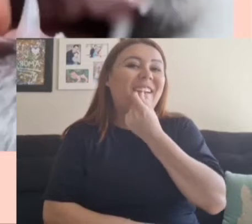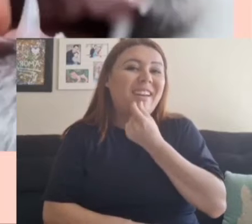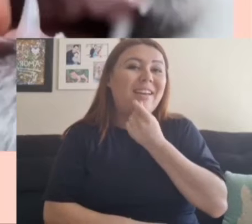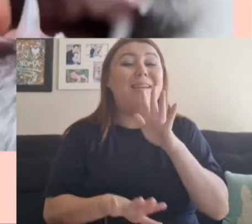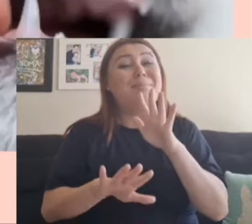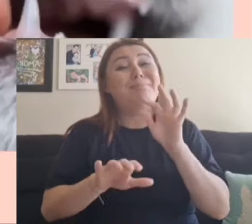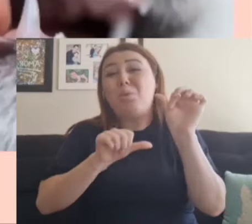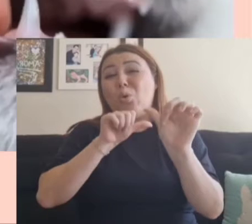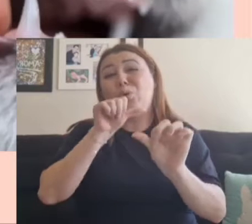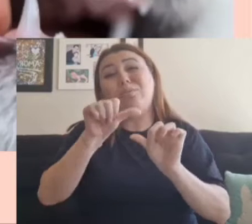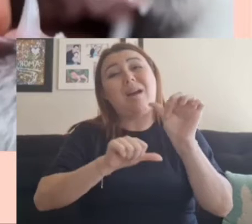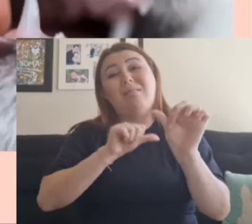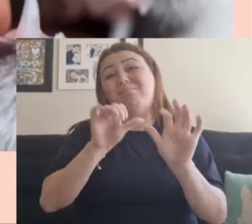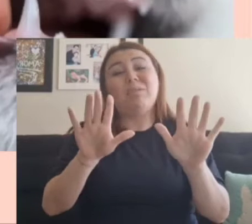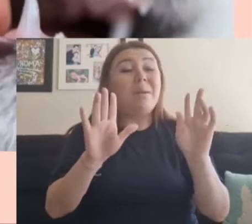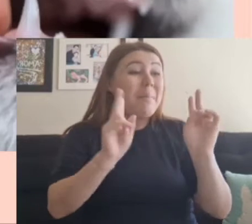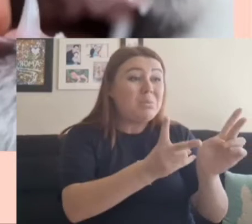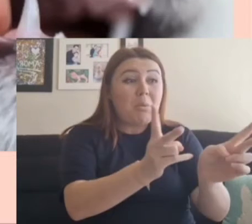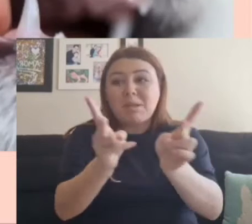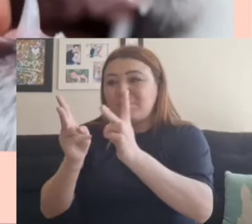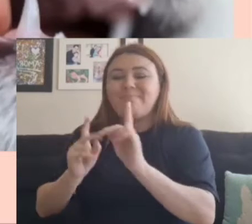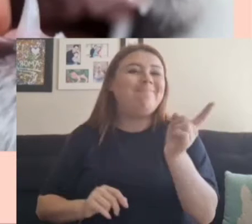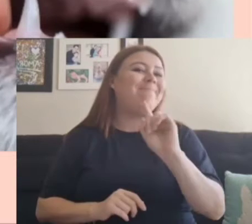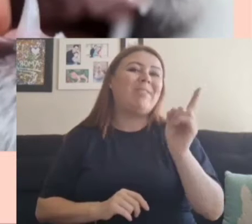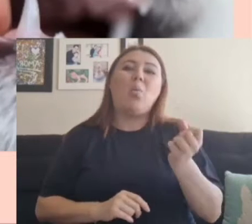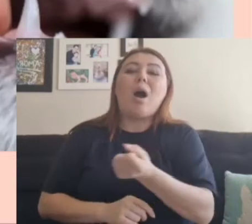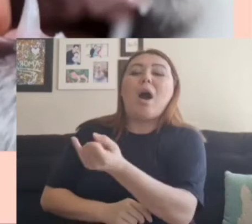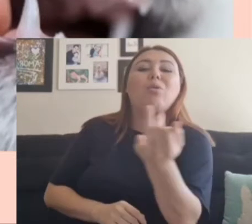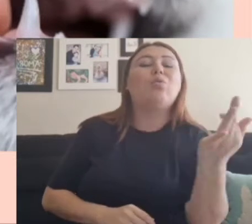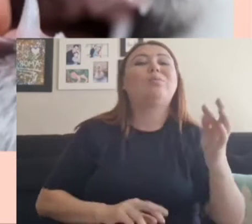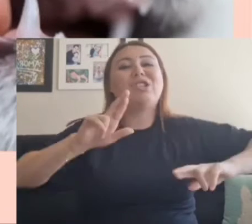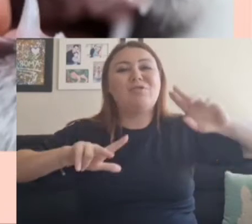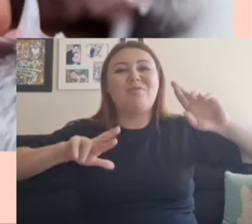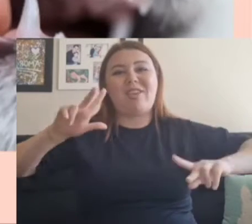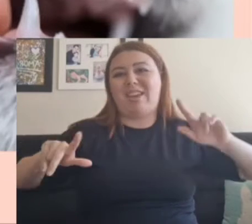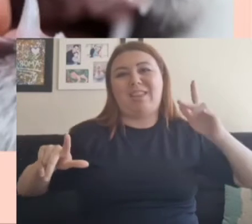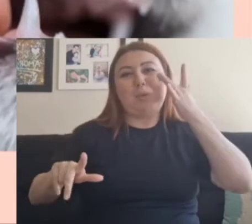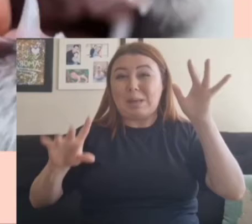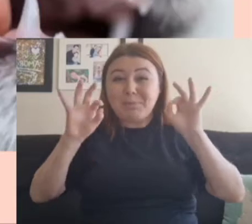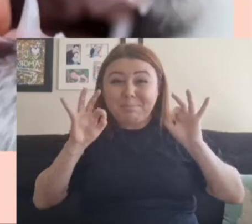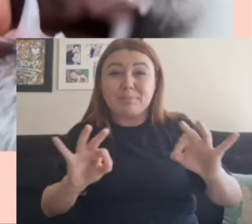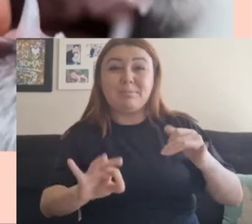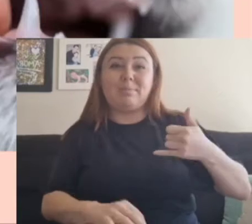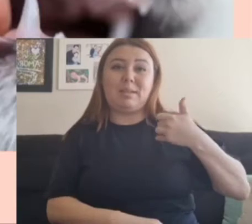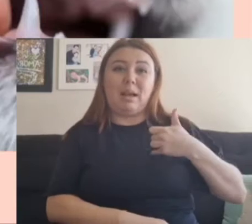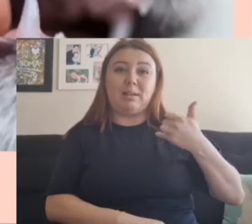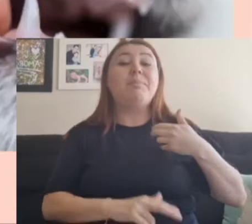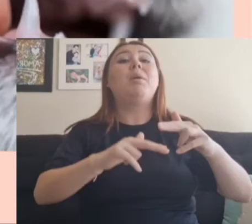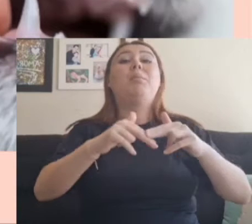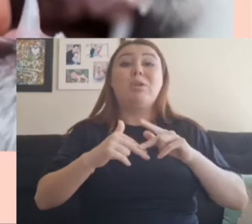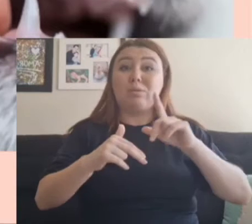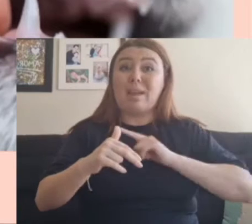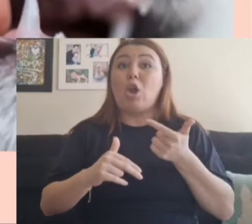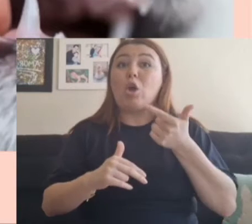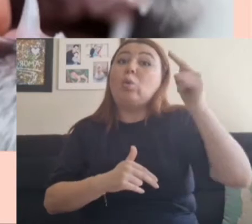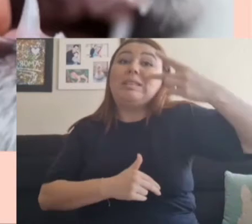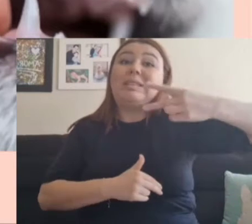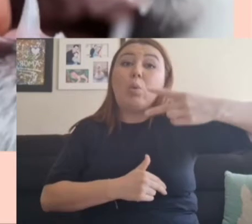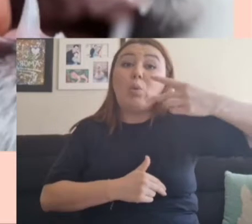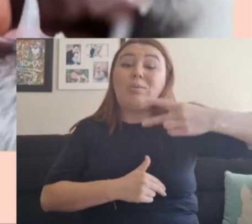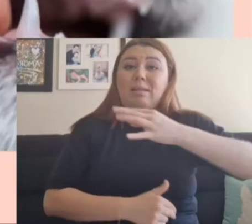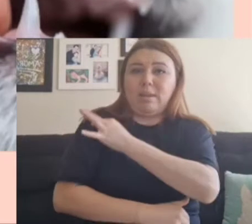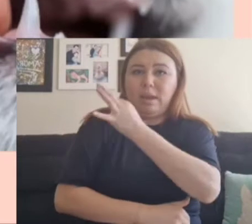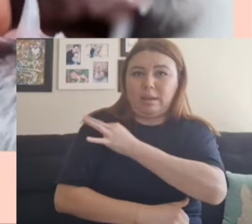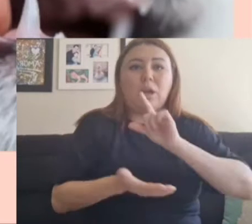para você dizer com precisão qual é a idade do animal. Daí, para isso, existe a técnica complementar, que é o que o artigo trata, de centros de